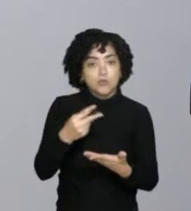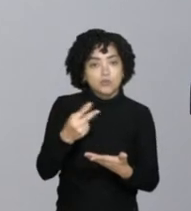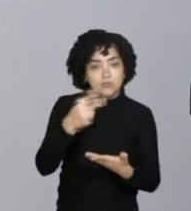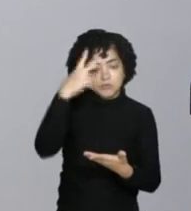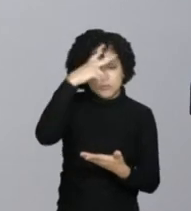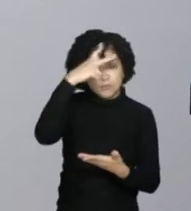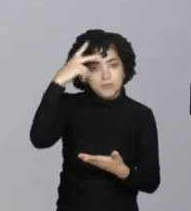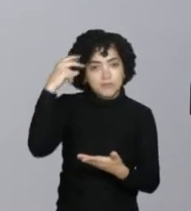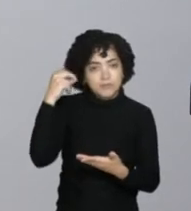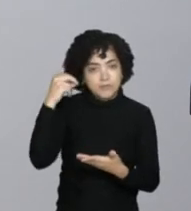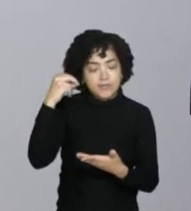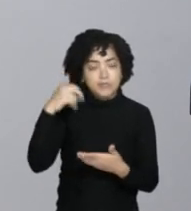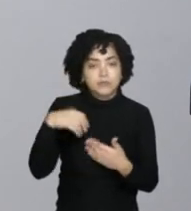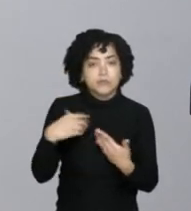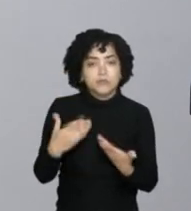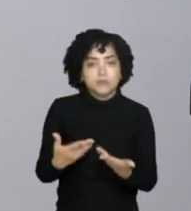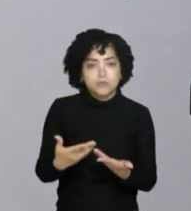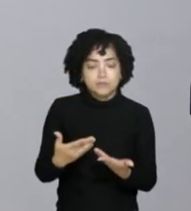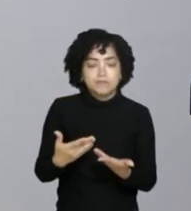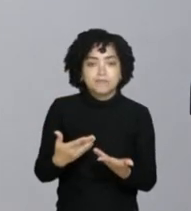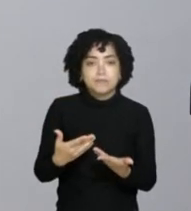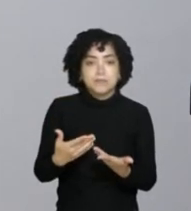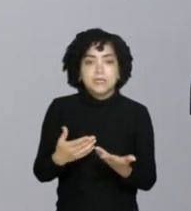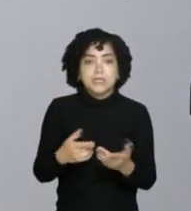né? O Merizio.